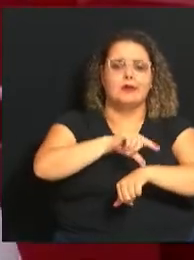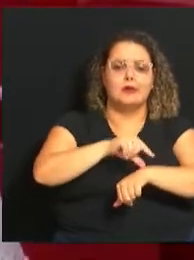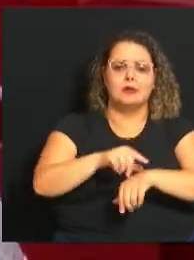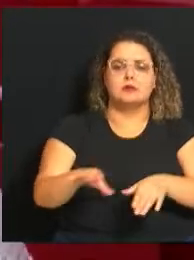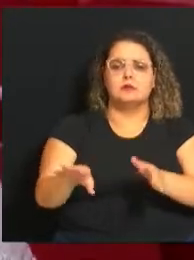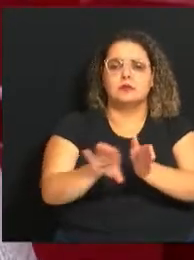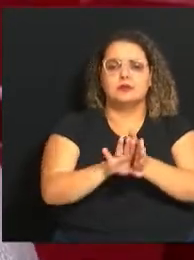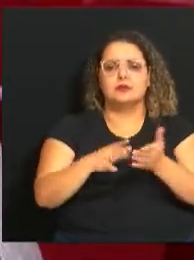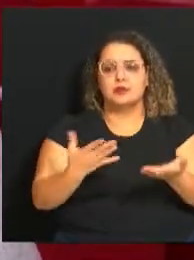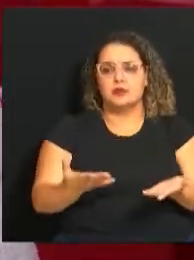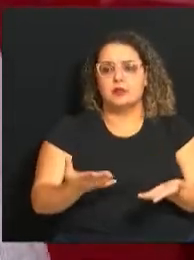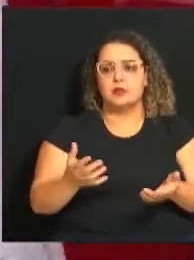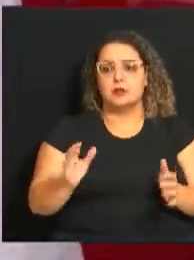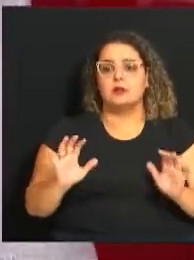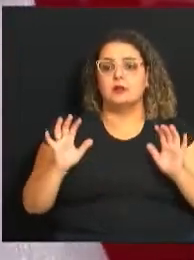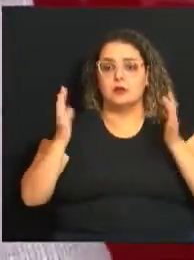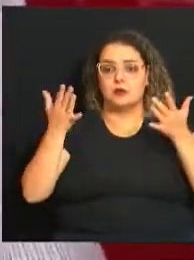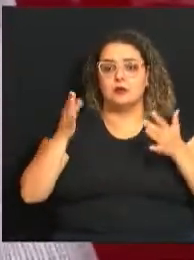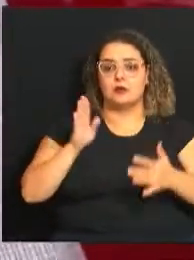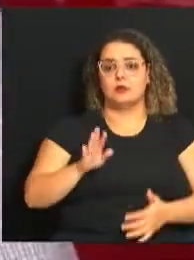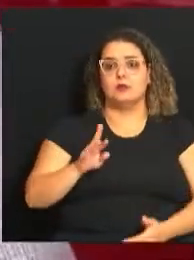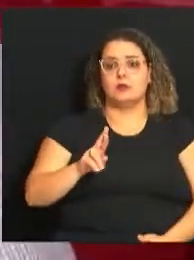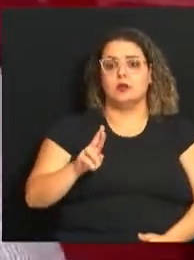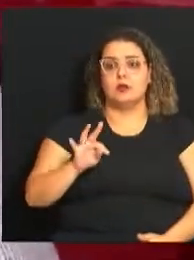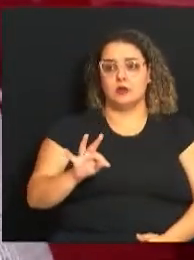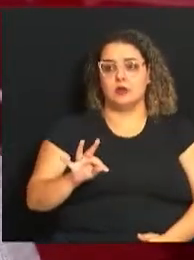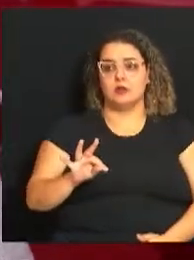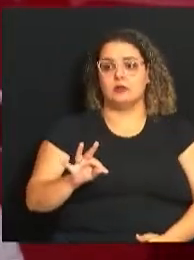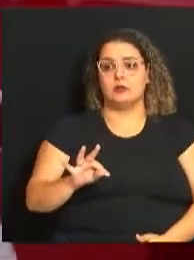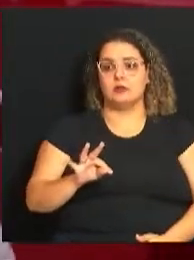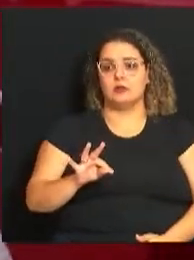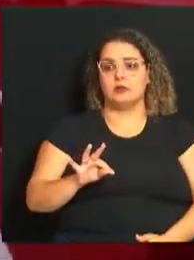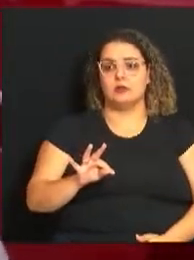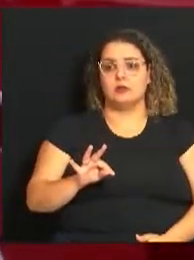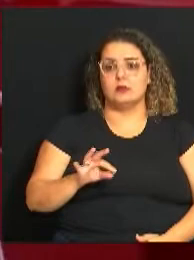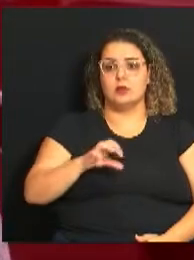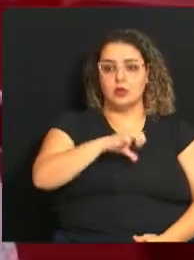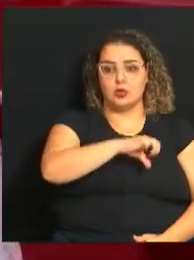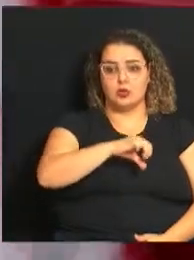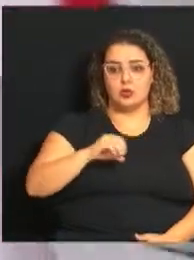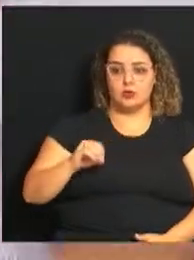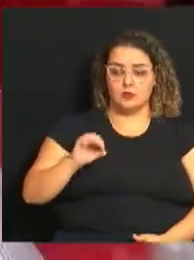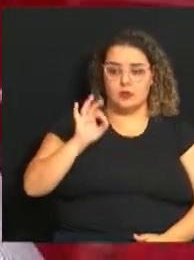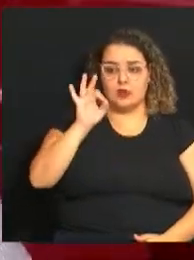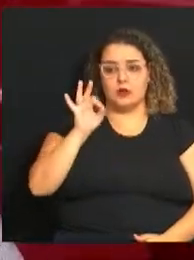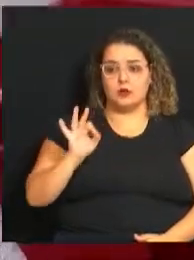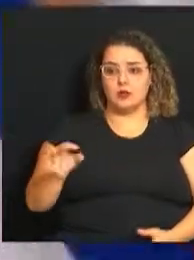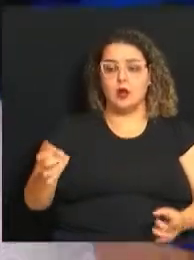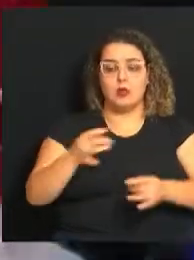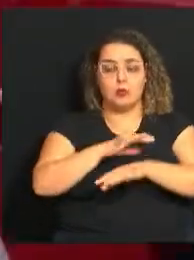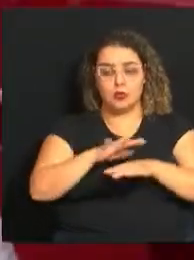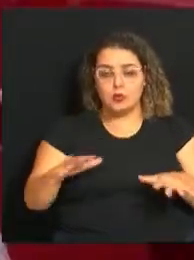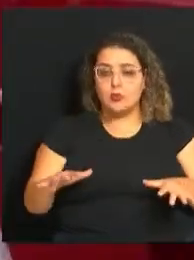com o evento do BRT, que está praticamente 90% dele pronto, é